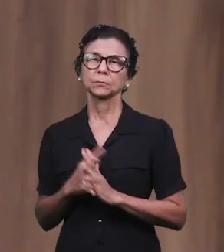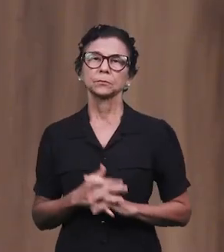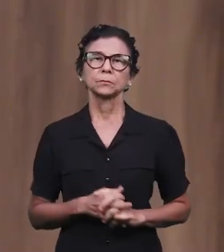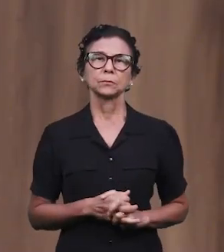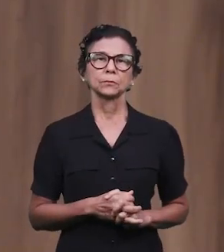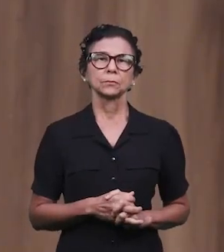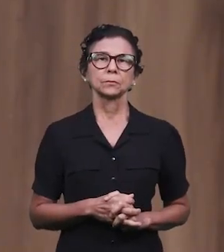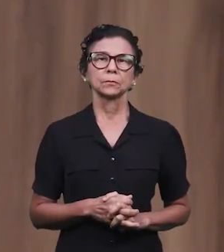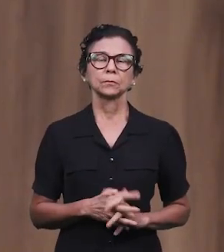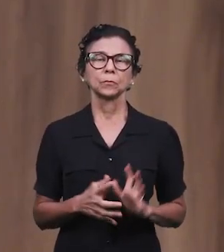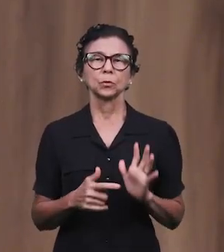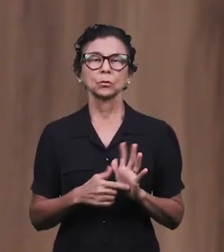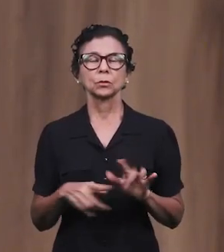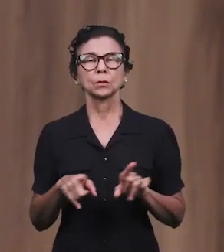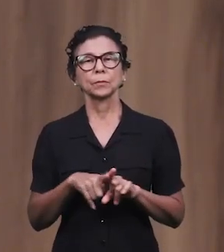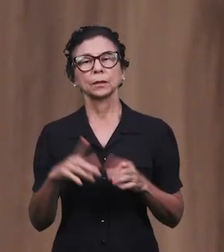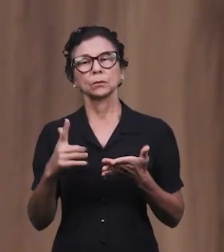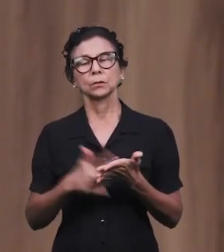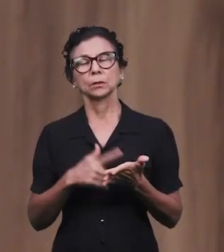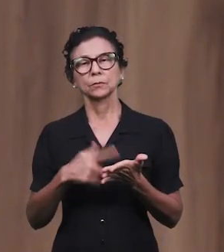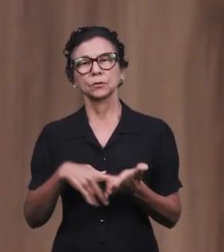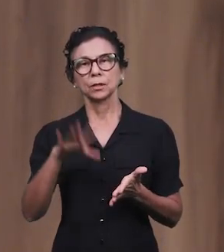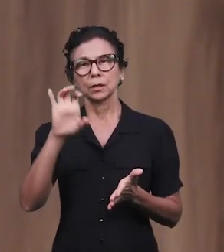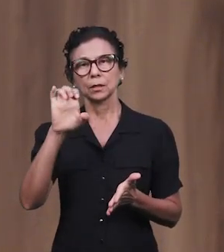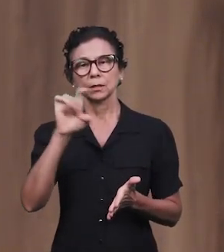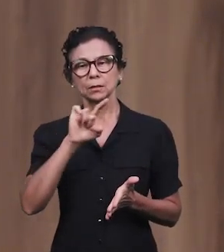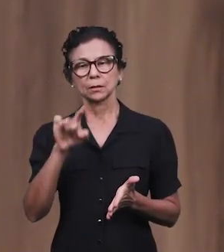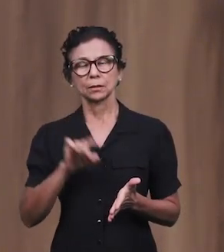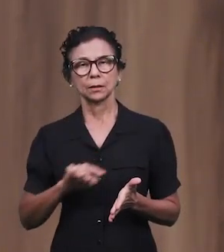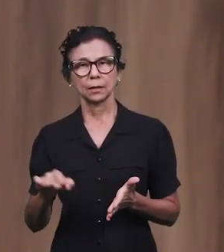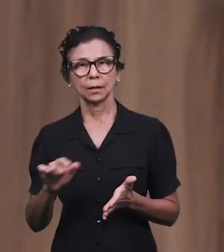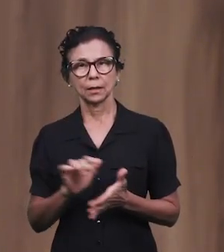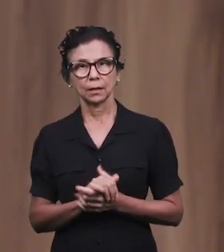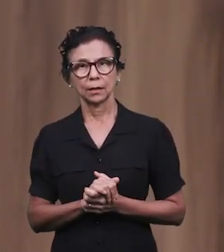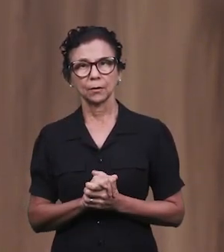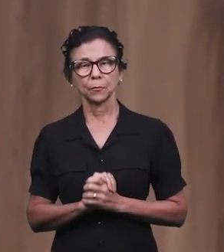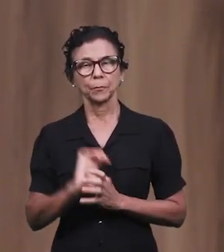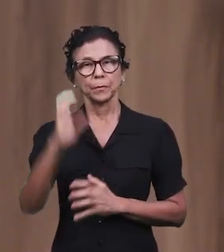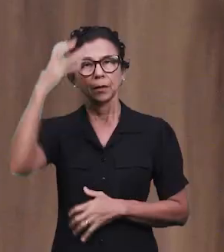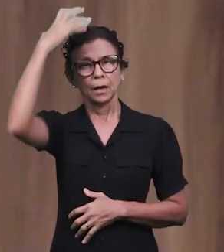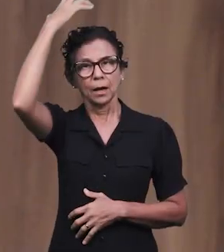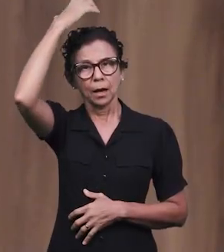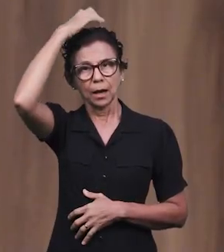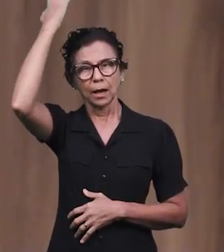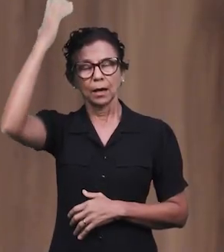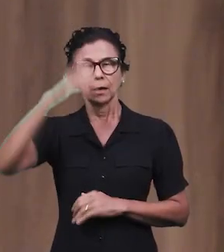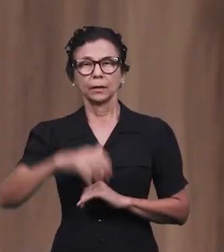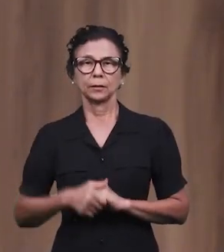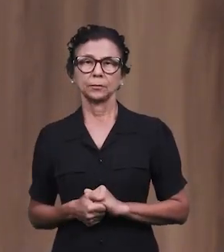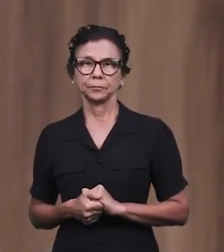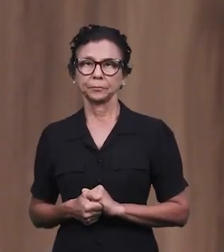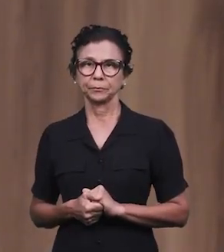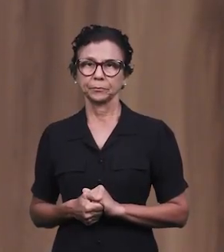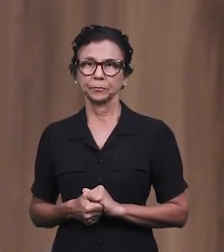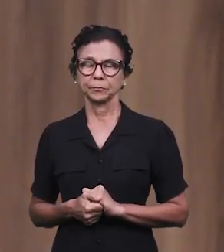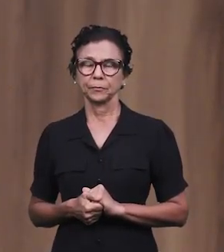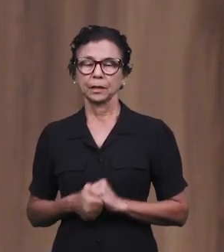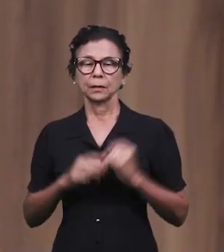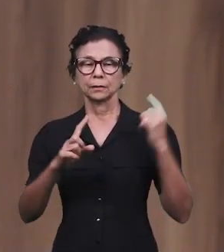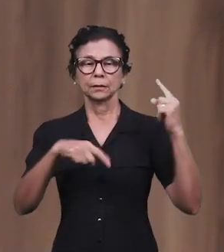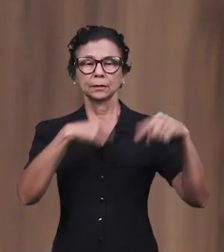mostrado também no livro de Ezequiel. O rei é o filho de Davi, como